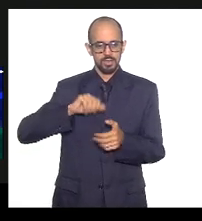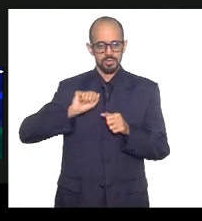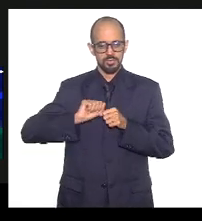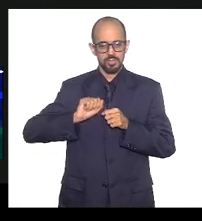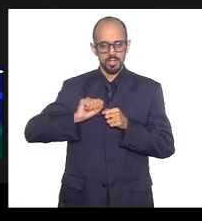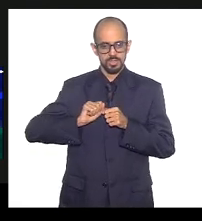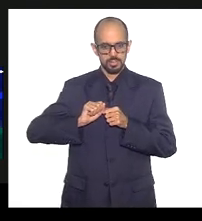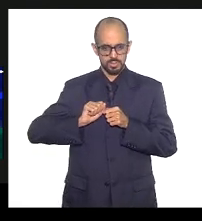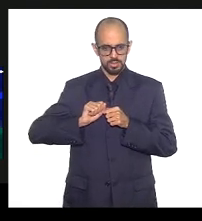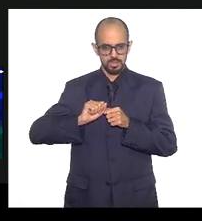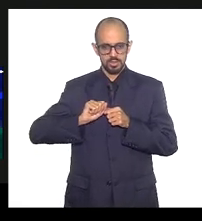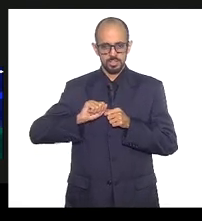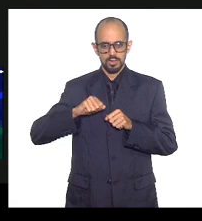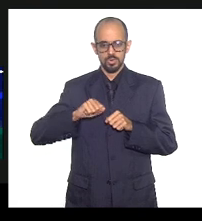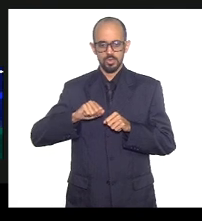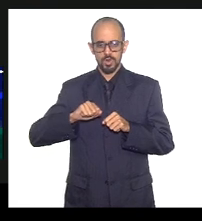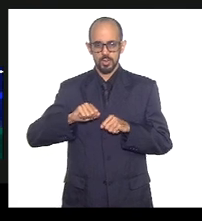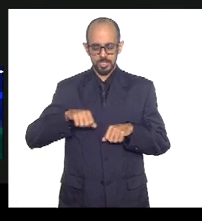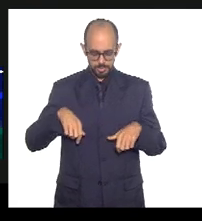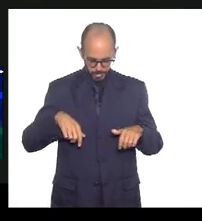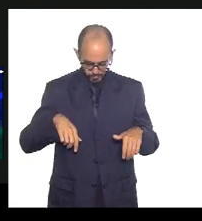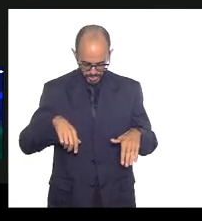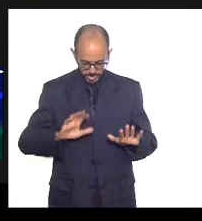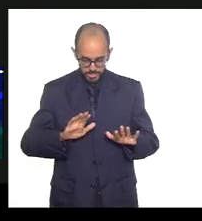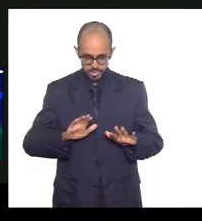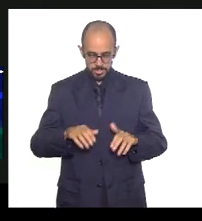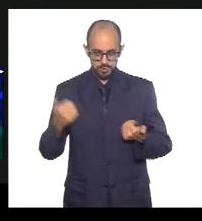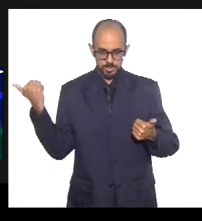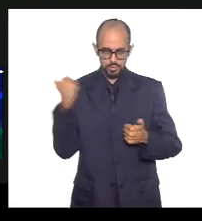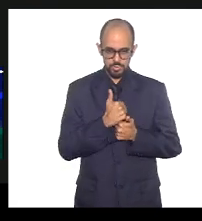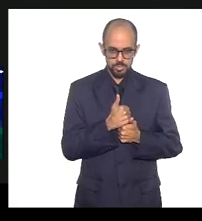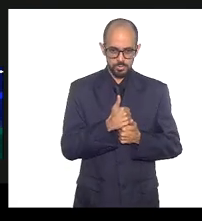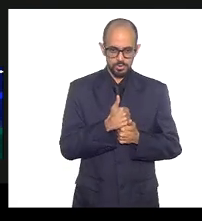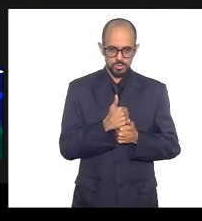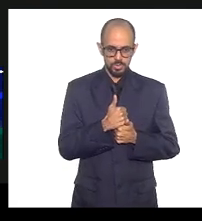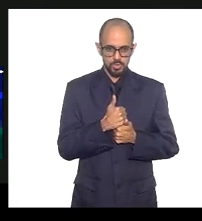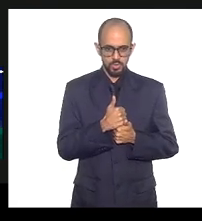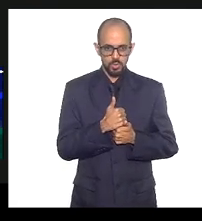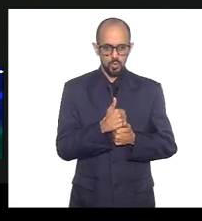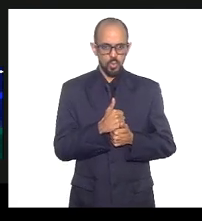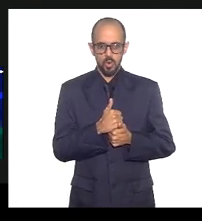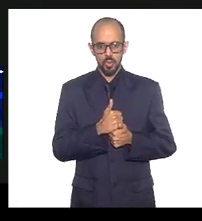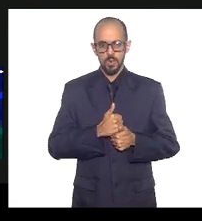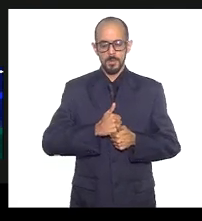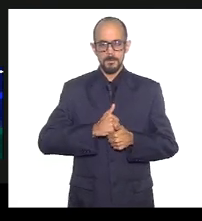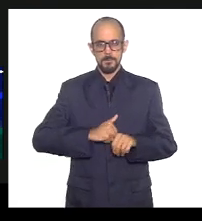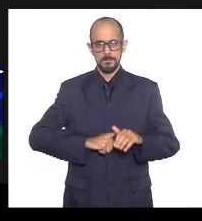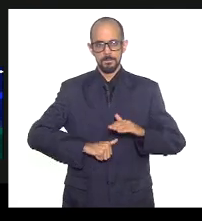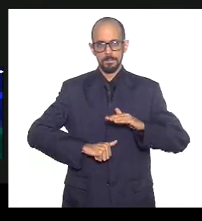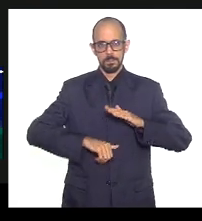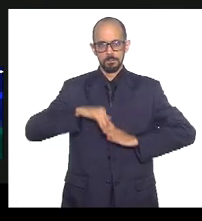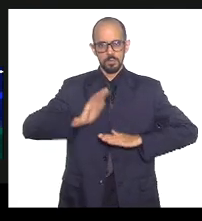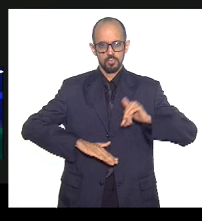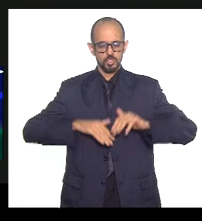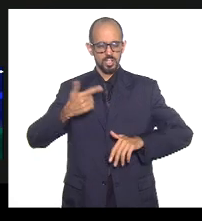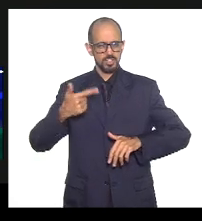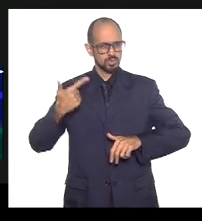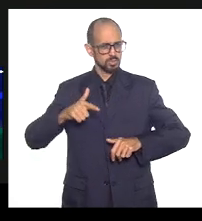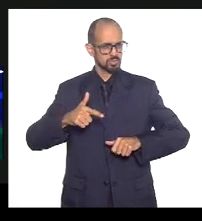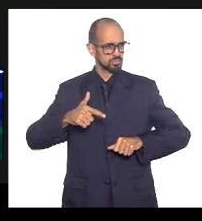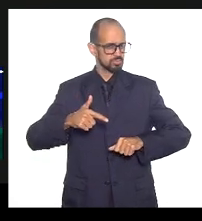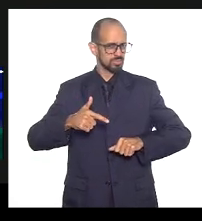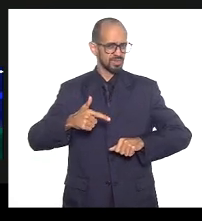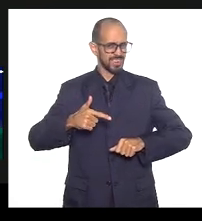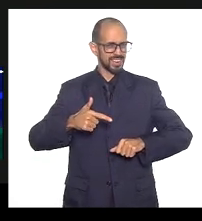fazendo a substituição são secretários que não tem a familiaridade com o assunto das suas respectivas secretarias